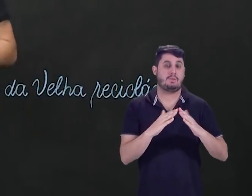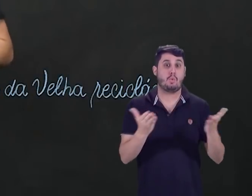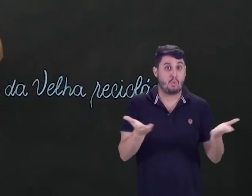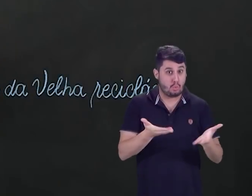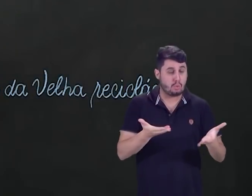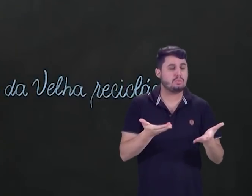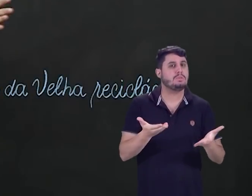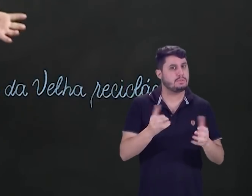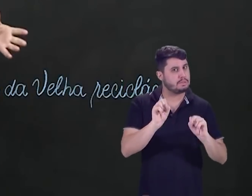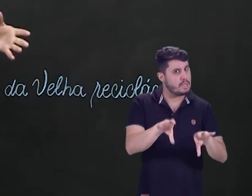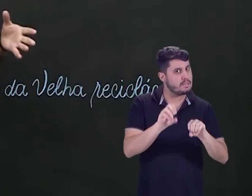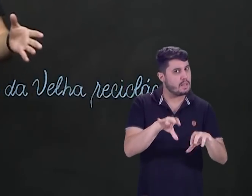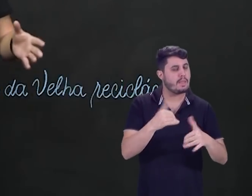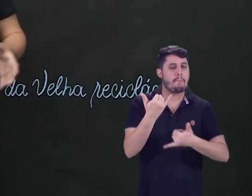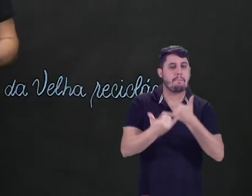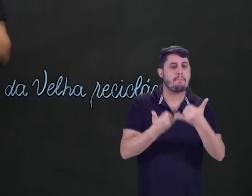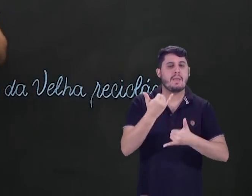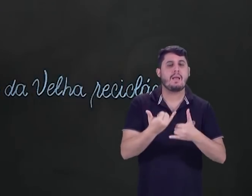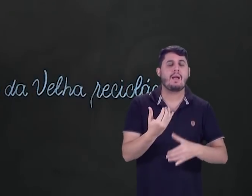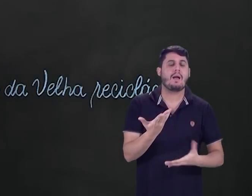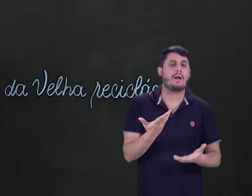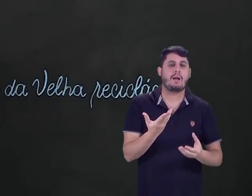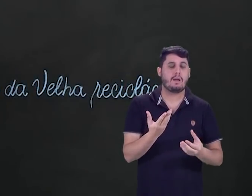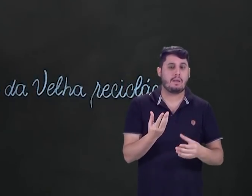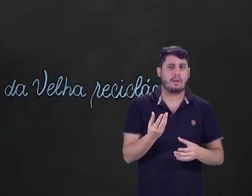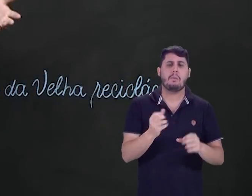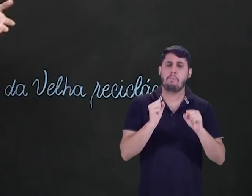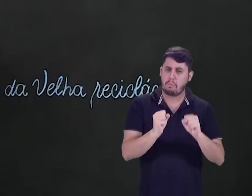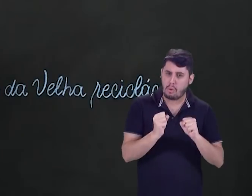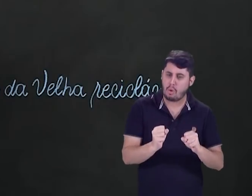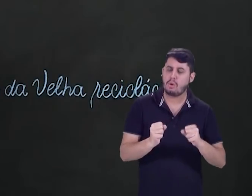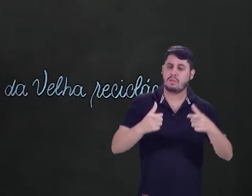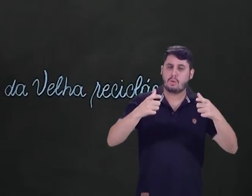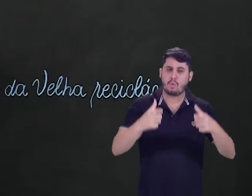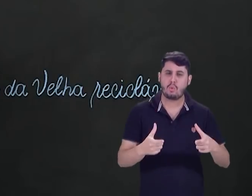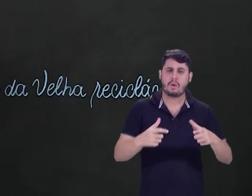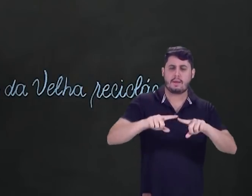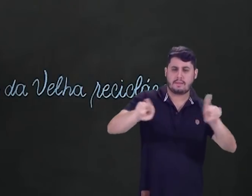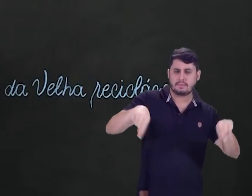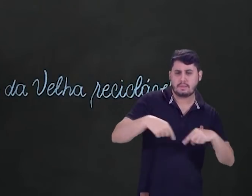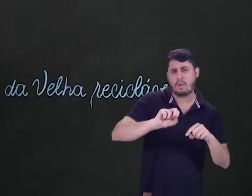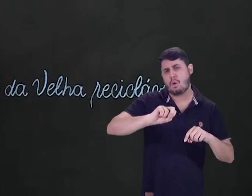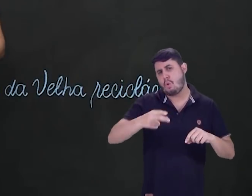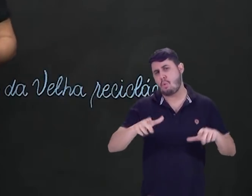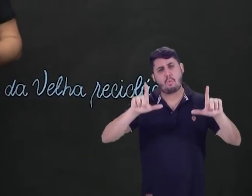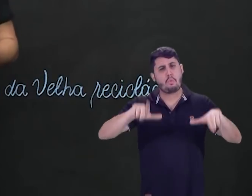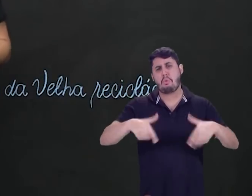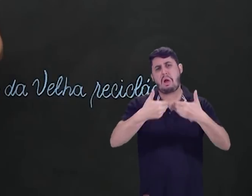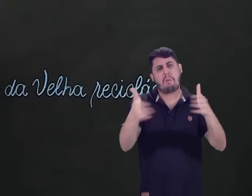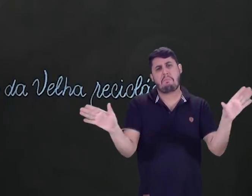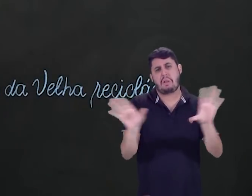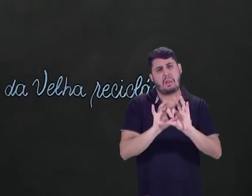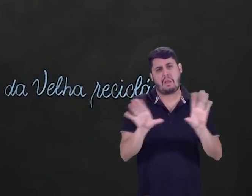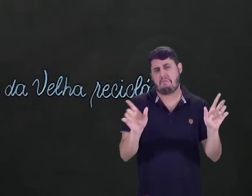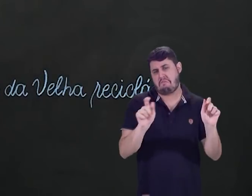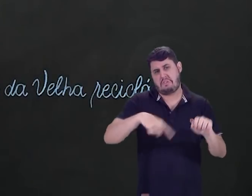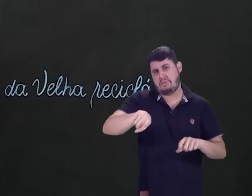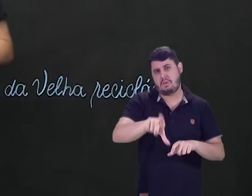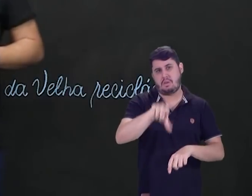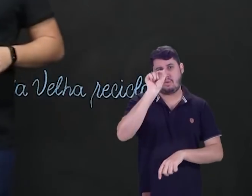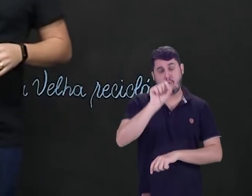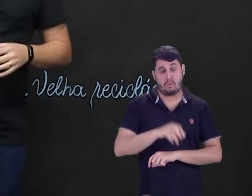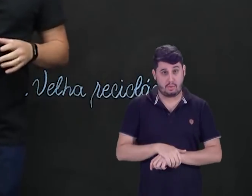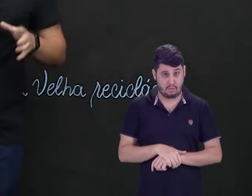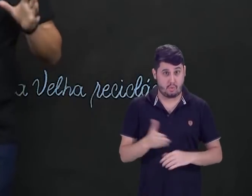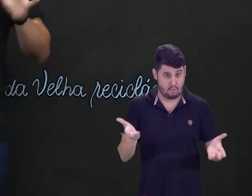que podem ser feitos dentro de uma sala ou até mesmo em espaços abertos, mas aí fica com ao seu critério. Essa